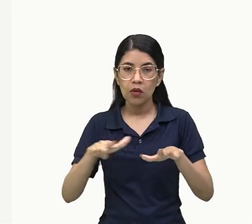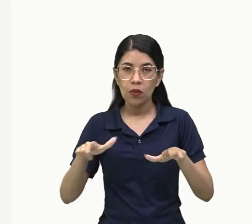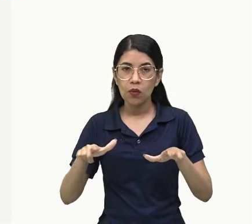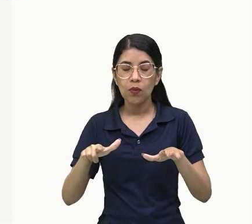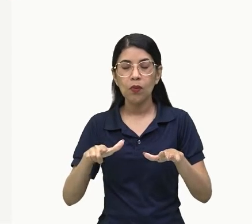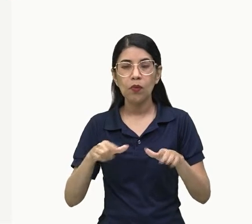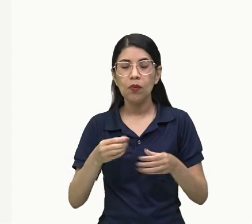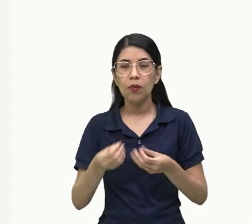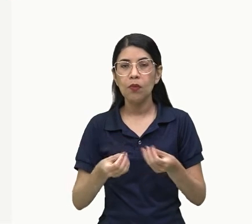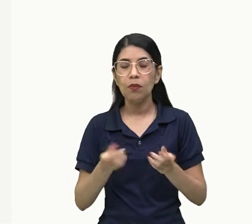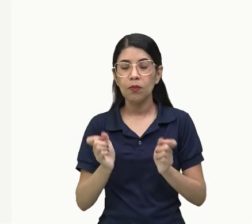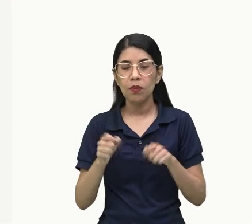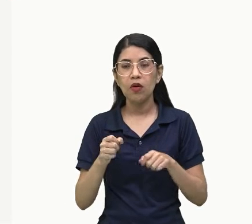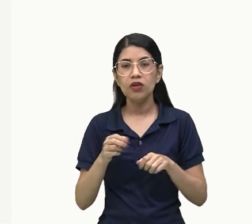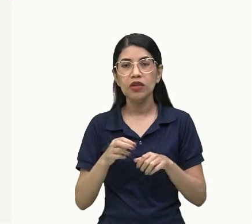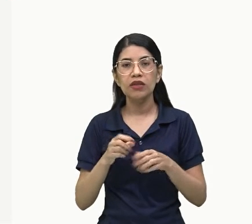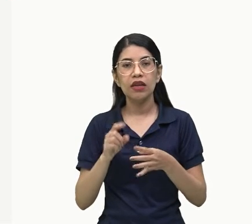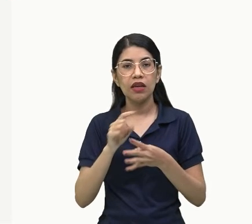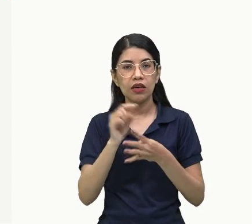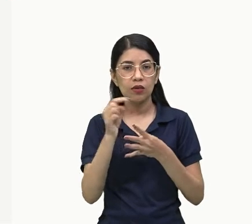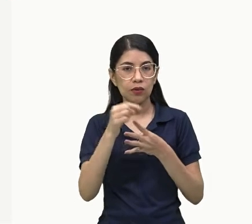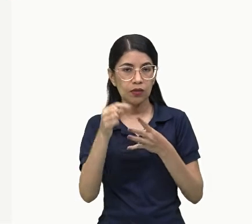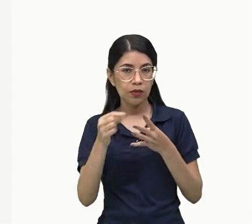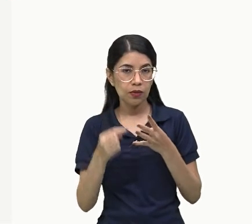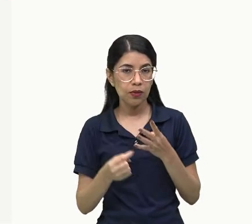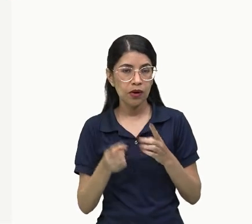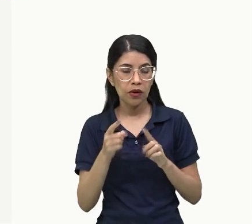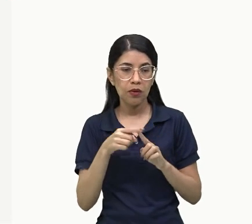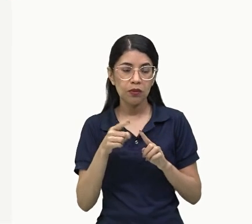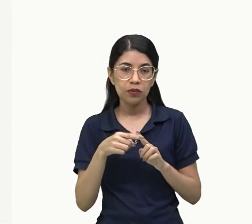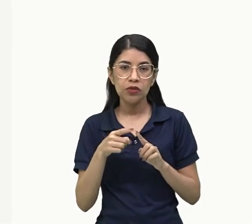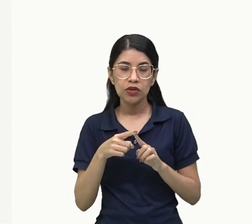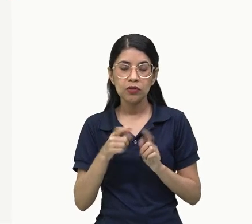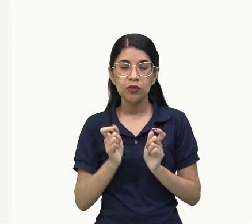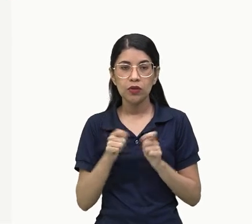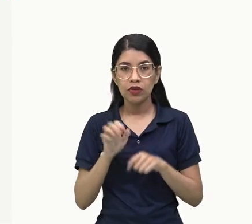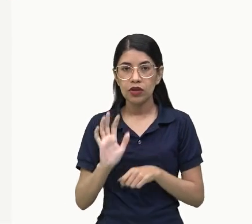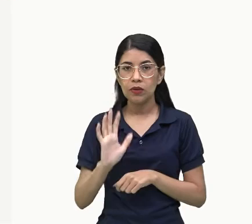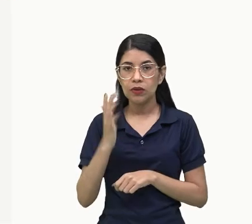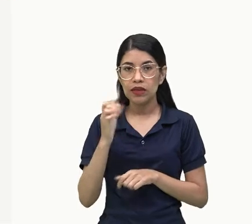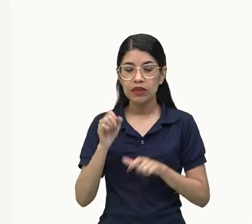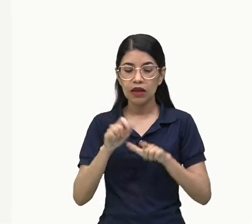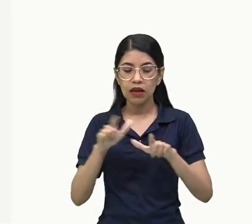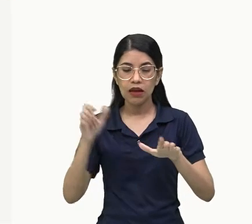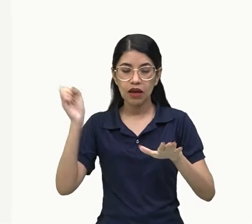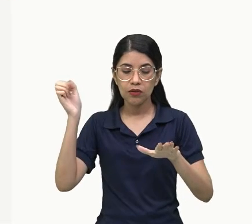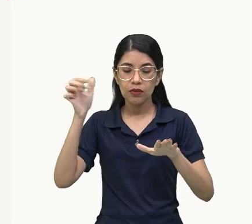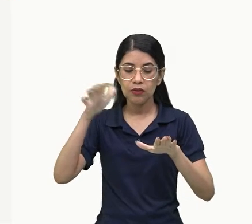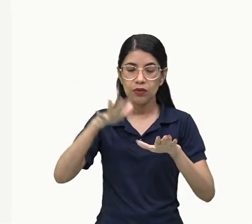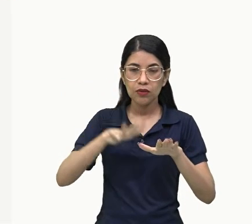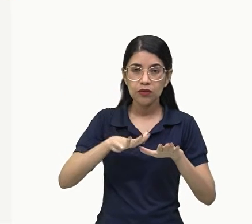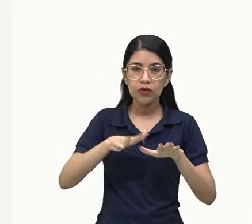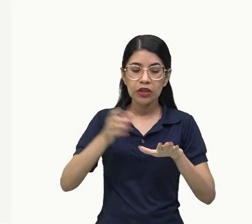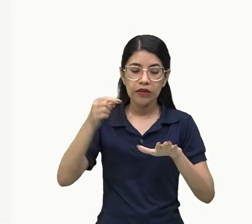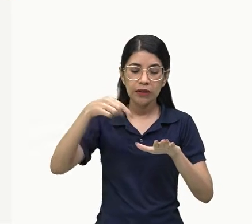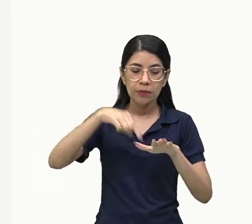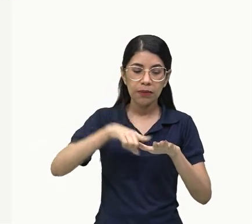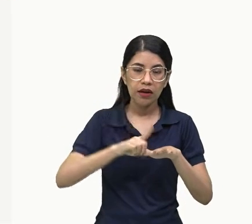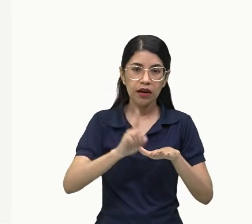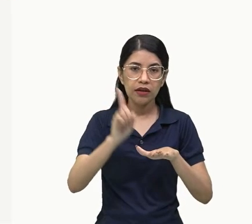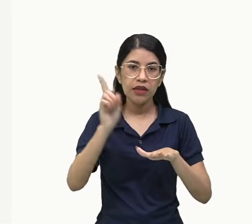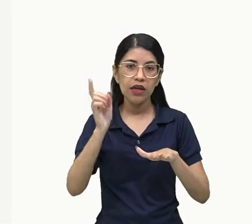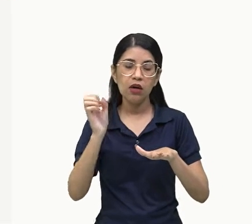pode acontecer reflexão regular, pode acontecer reflexão difusa, refração, dependendo do meio, né?